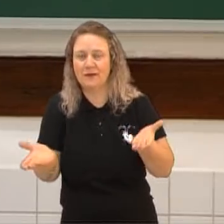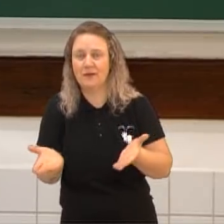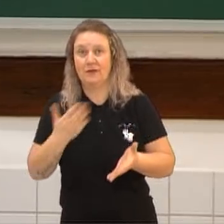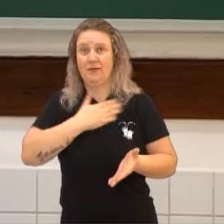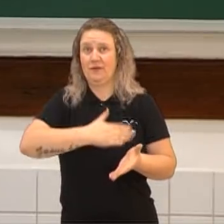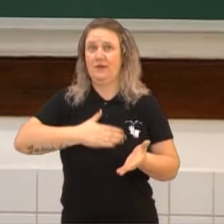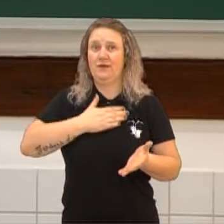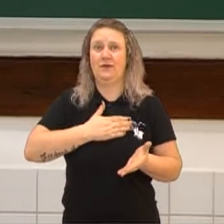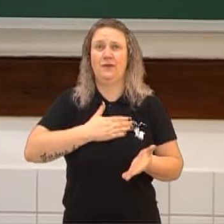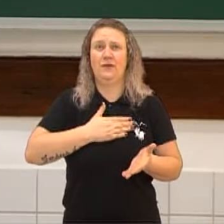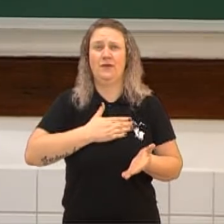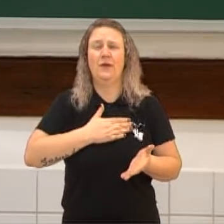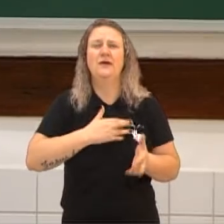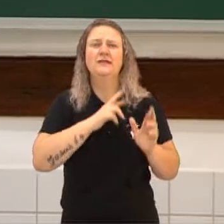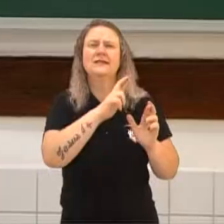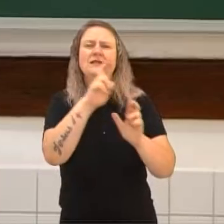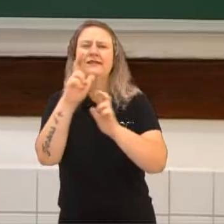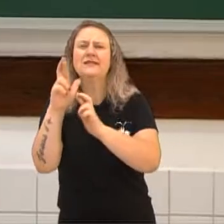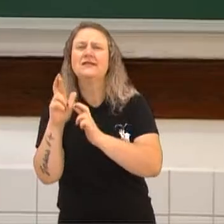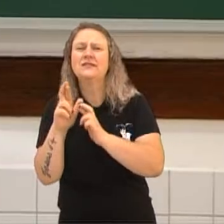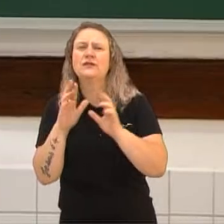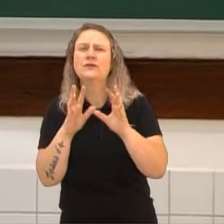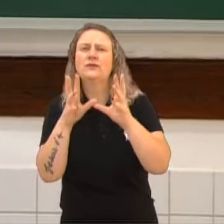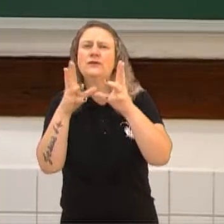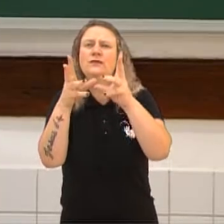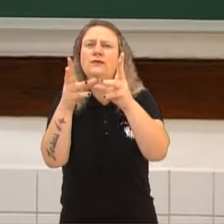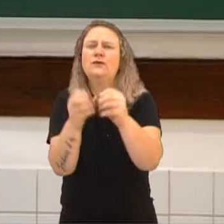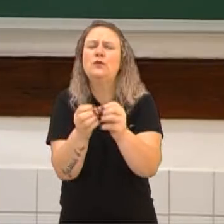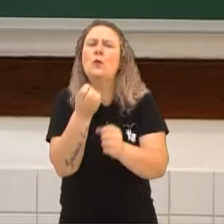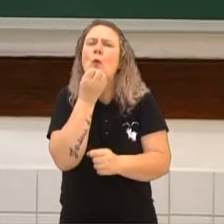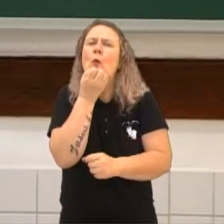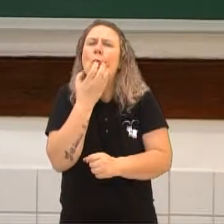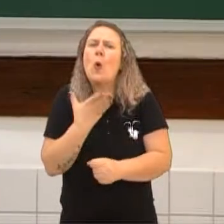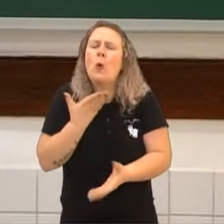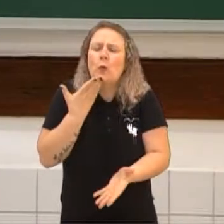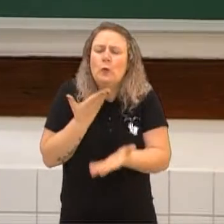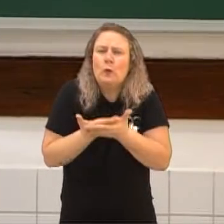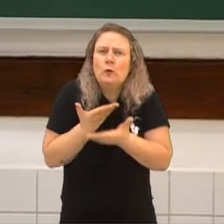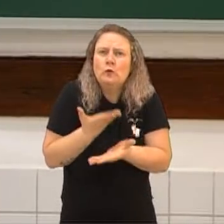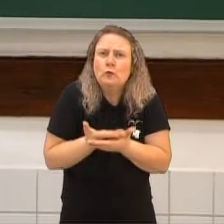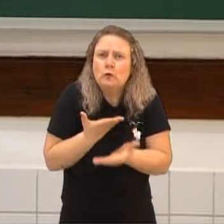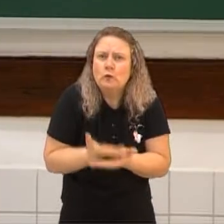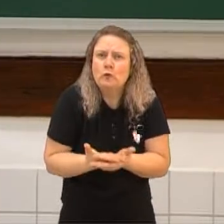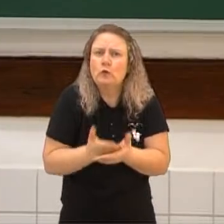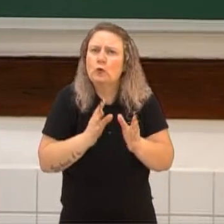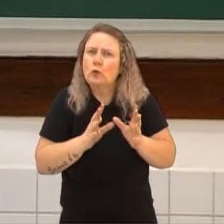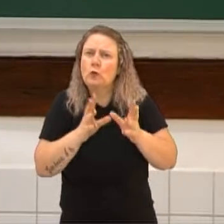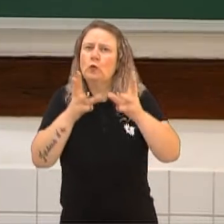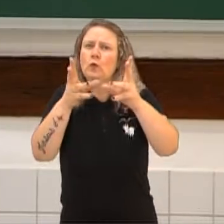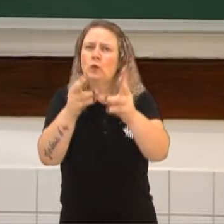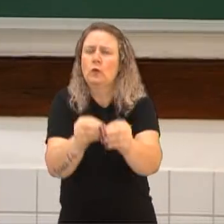Gostaria de desejar aí a todos um bom momento de estudo, né? Que todos consigam